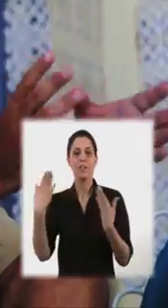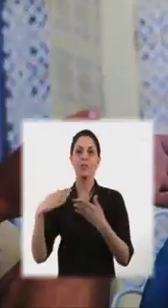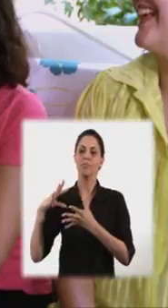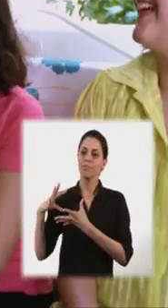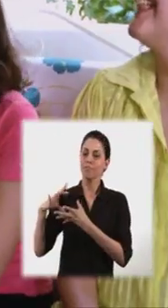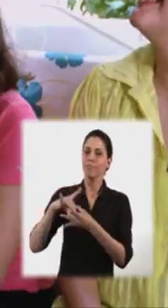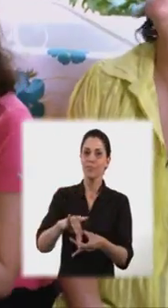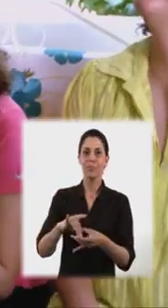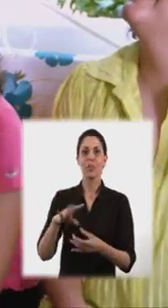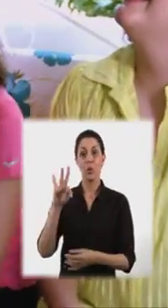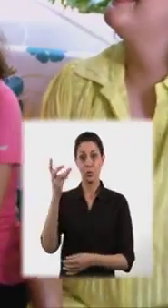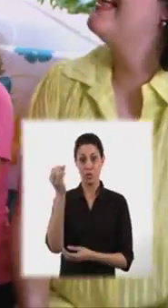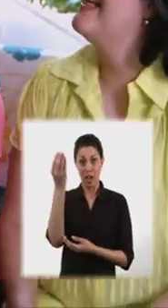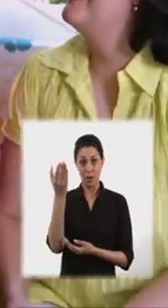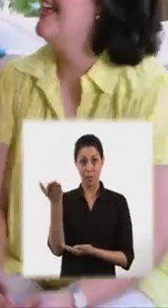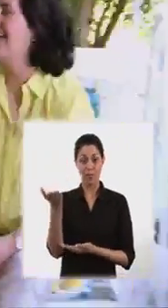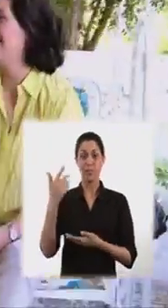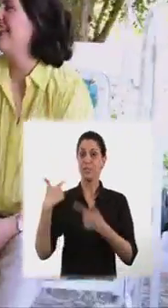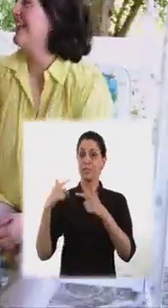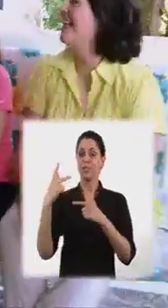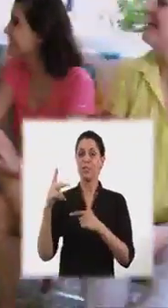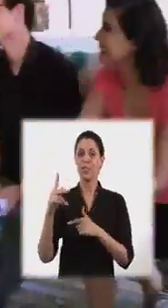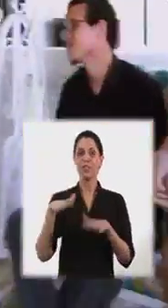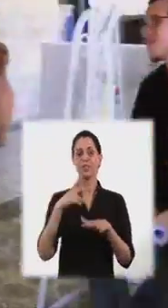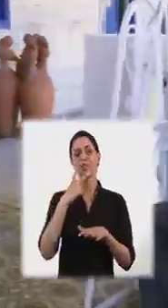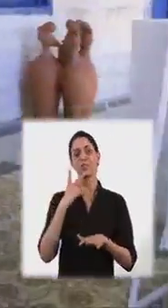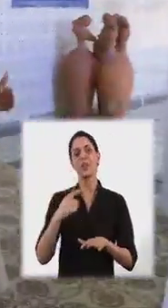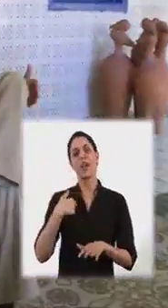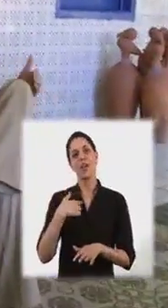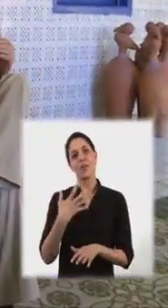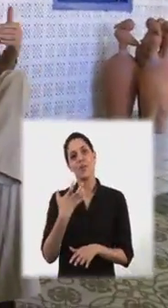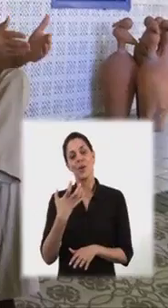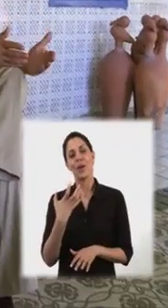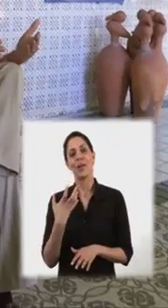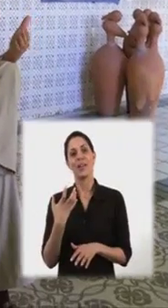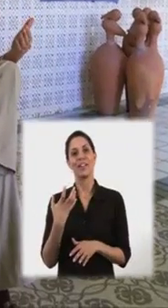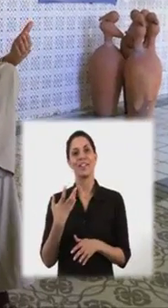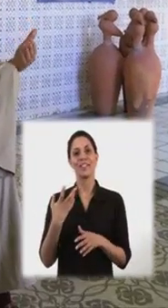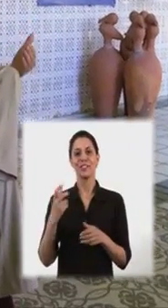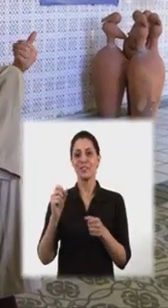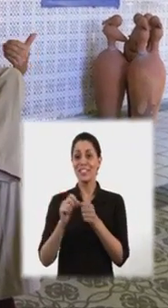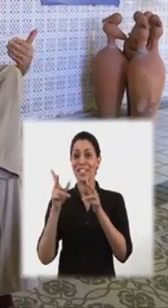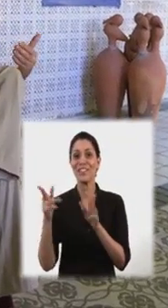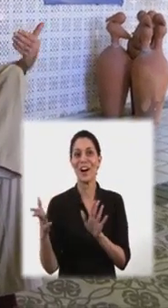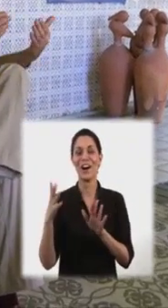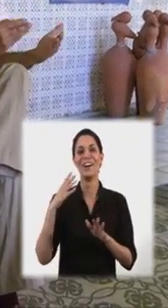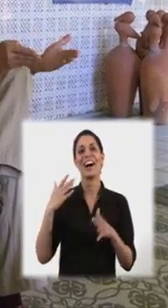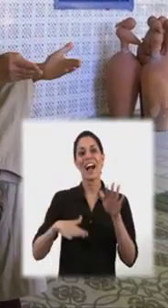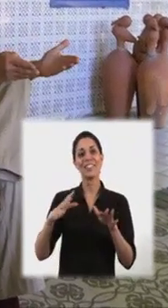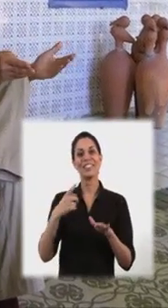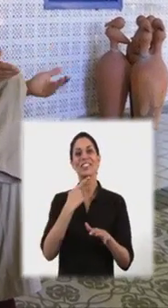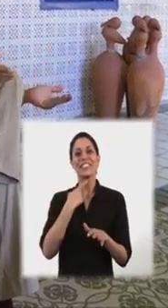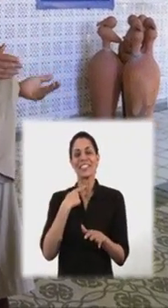trazendo um pouco disso. O poema do Tiago é aquele trabalho que o cara diz assim: eu gostaria muito de ter feito, né? Sem dúvida. Eu gostaria muito de